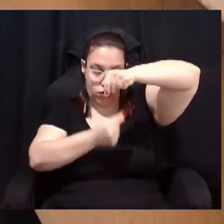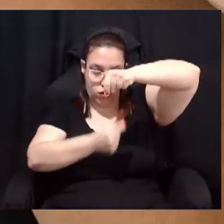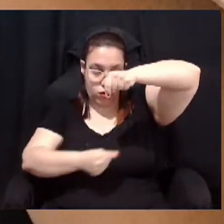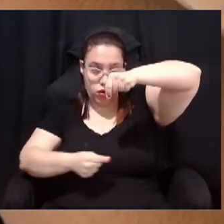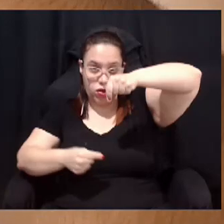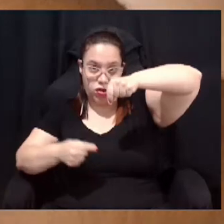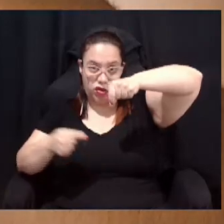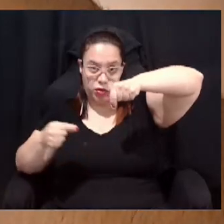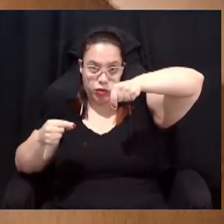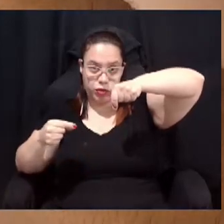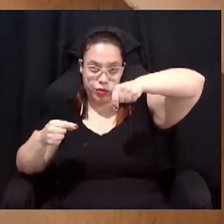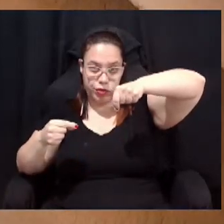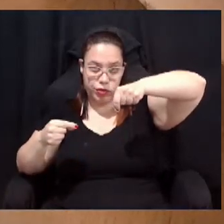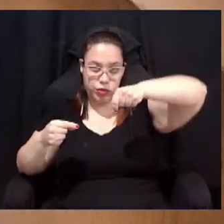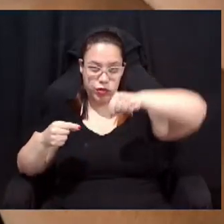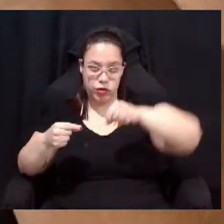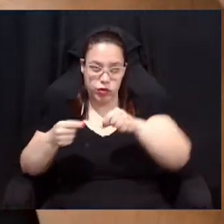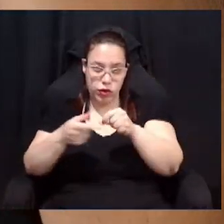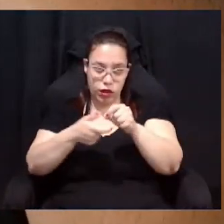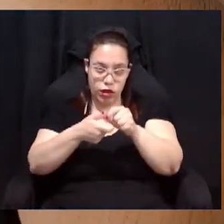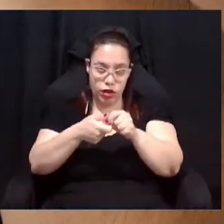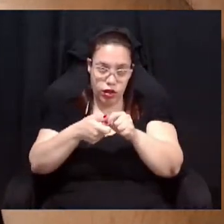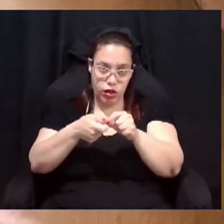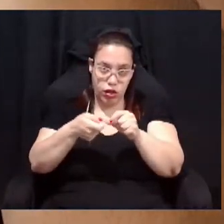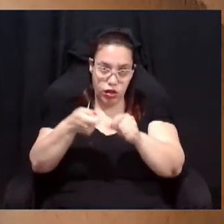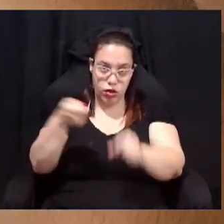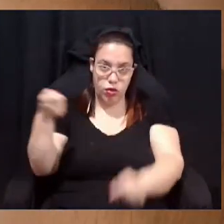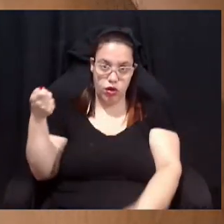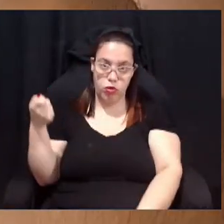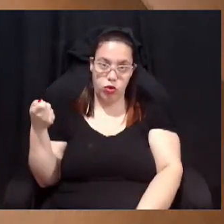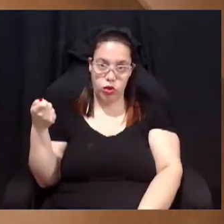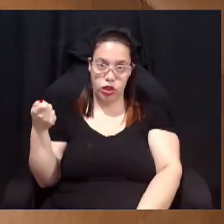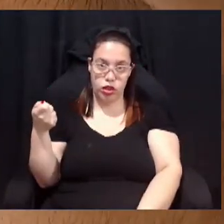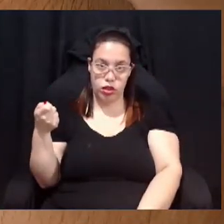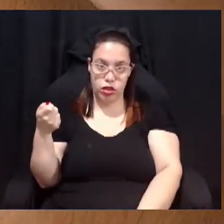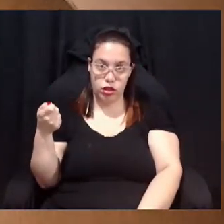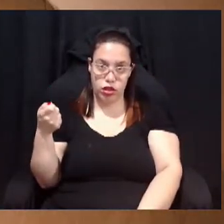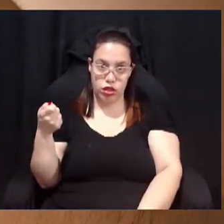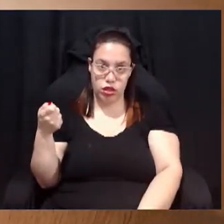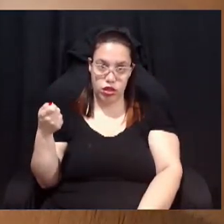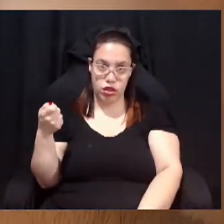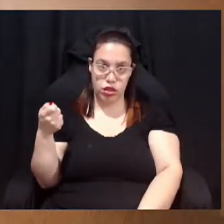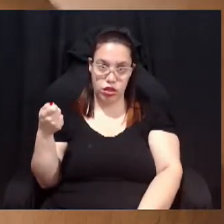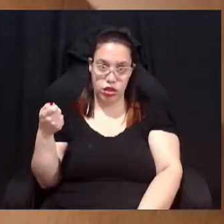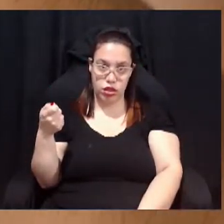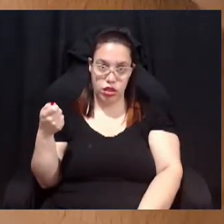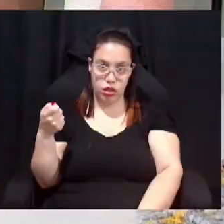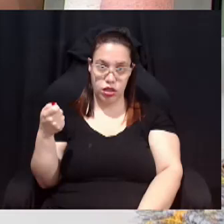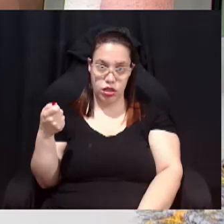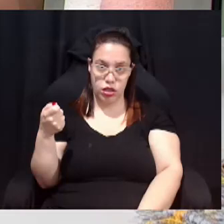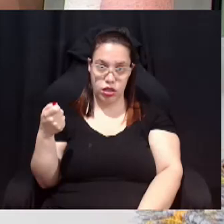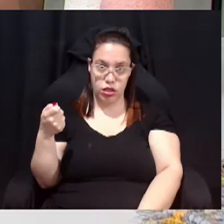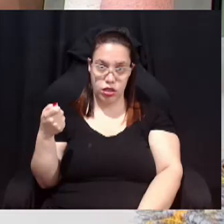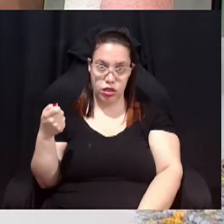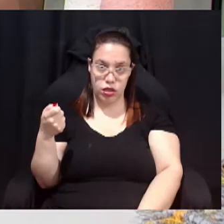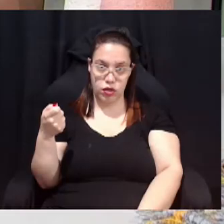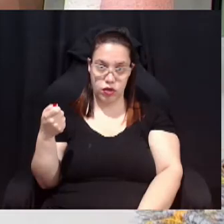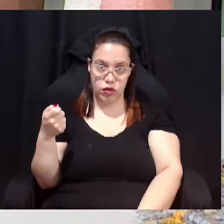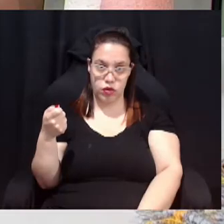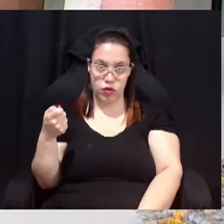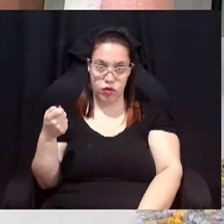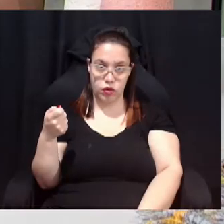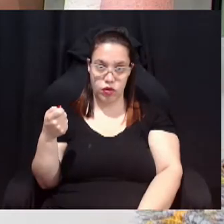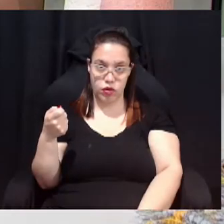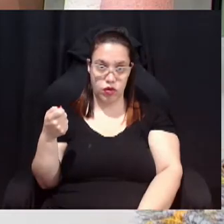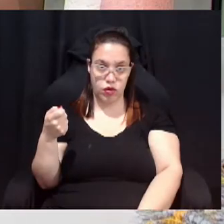passa as perninhas por dentro dessa voltinha do barbante mesmo e puxa. tira tudo que estiver